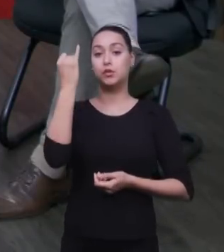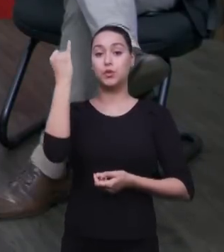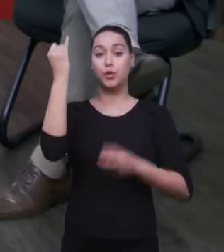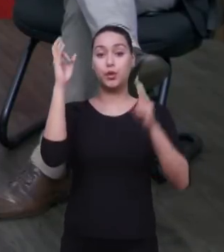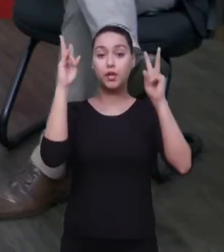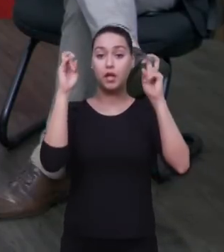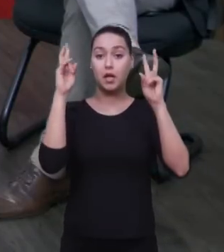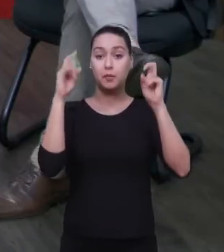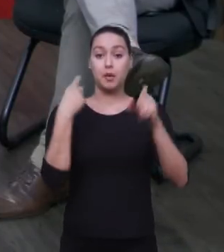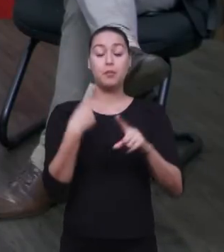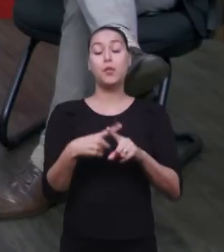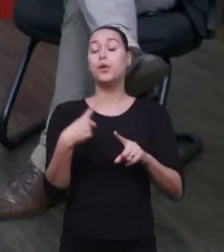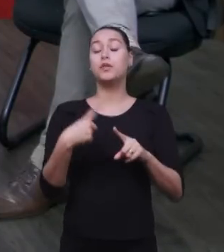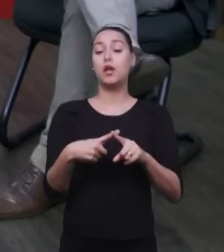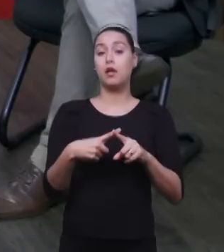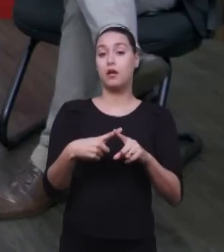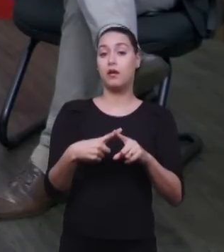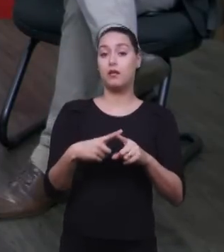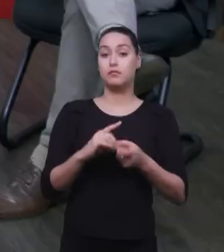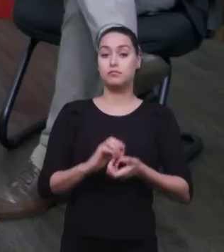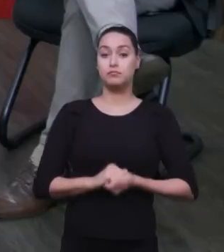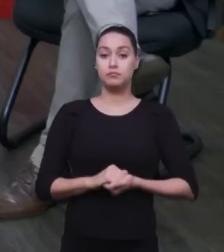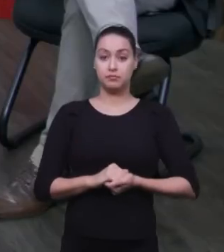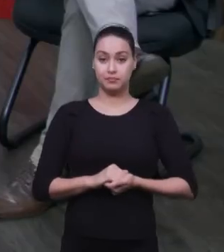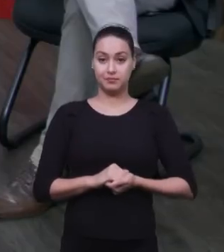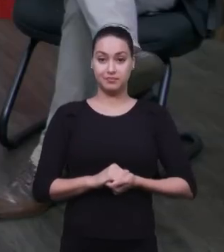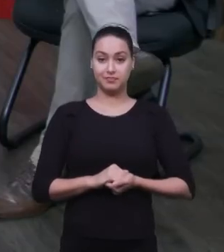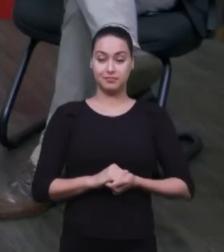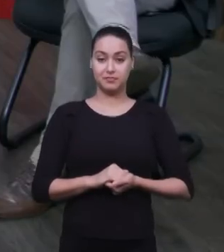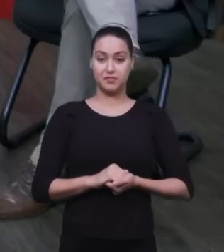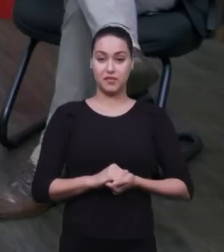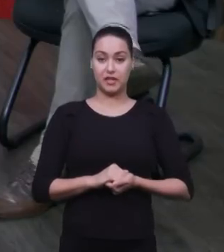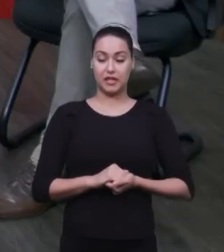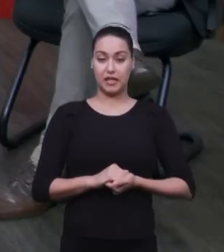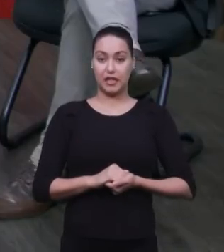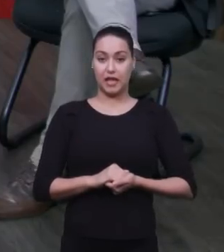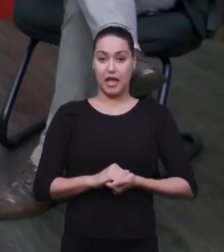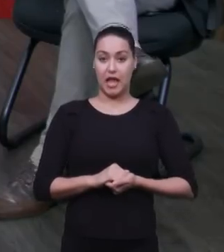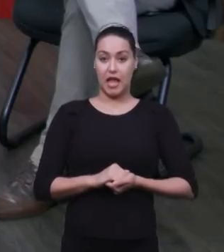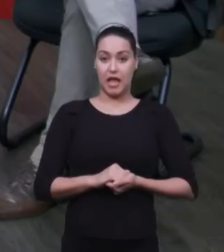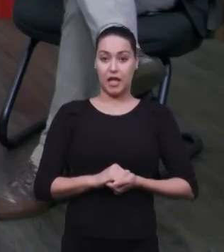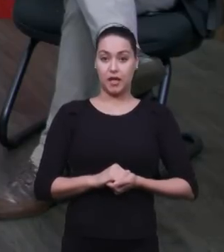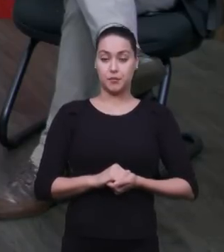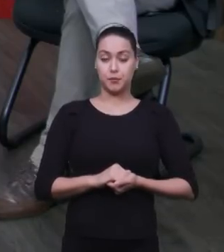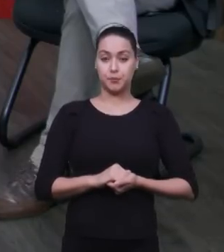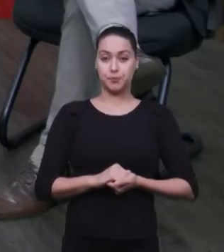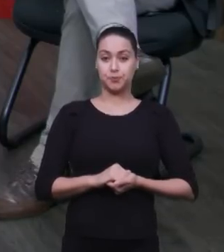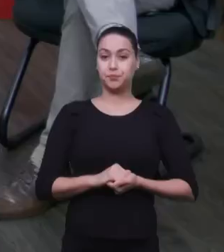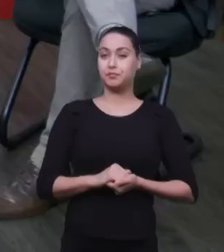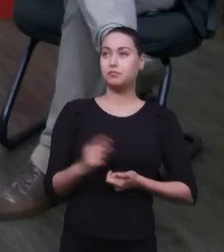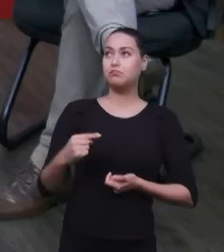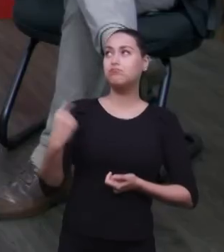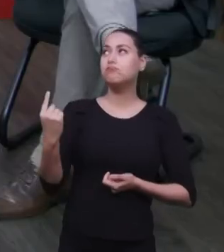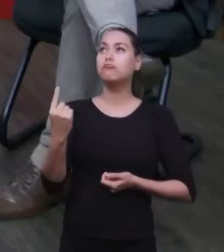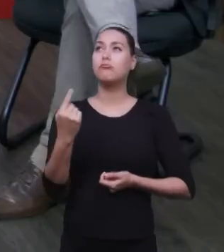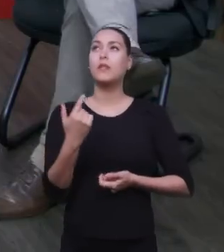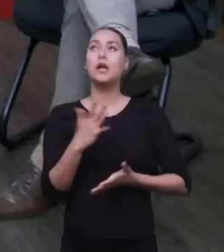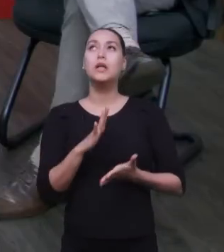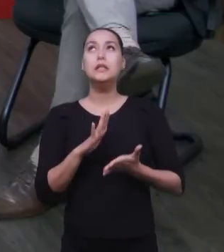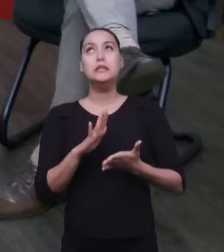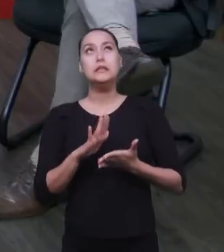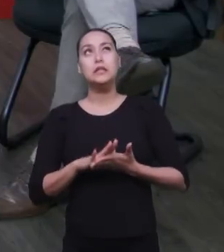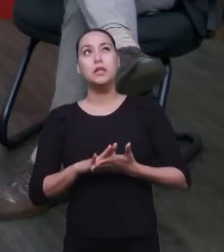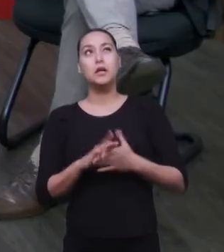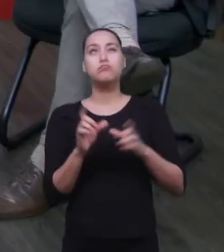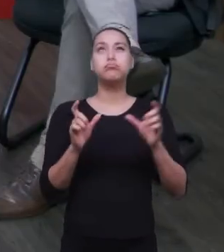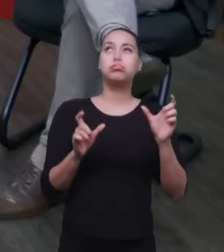tema porque existem maneiras ou existem formas diferentes de